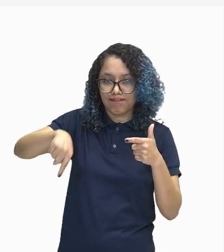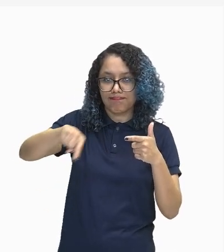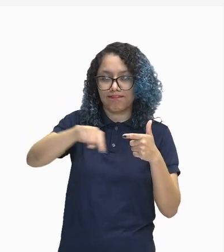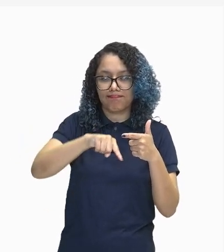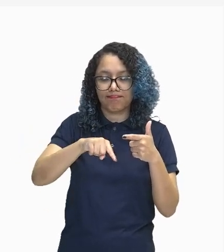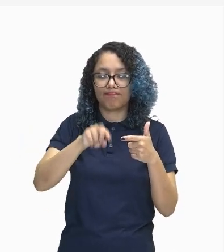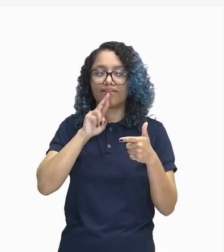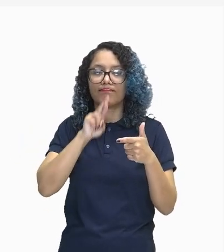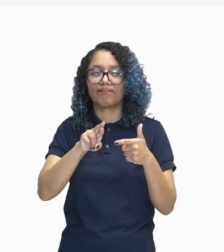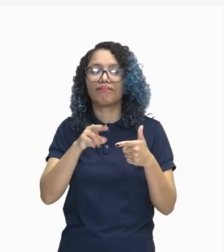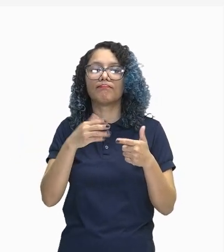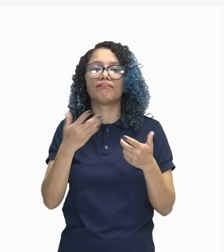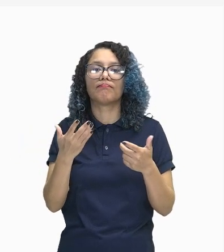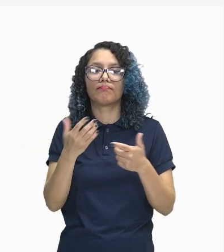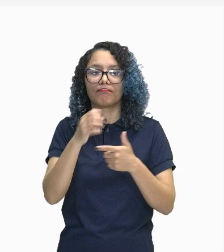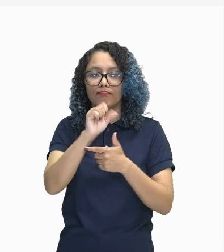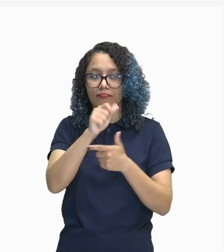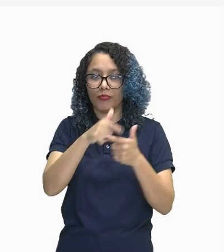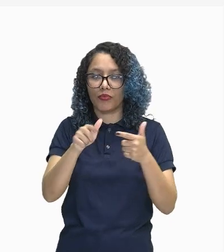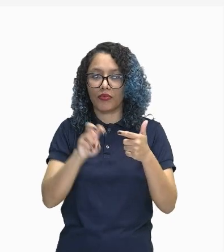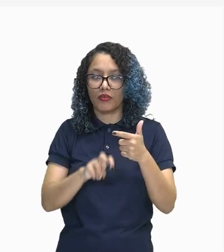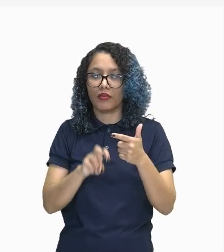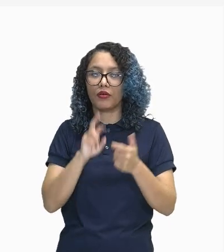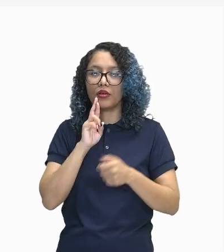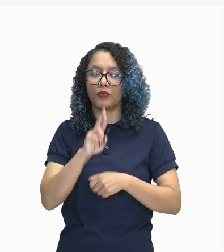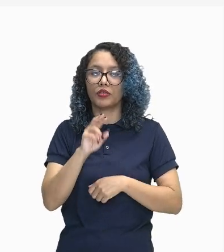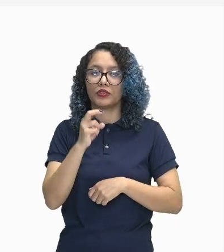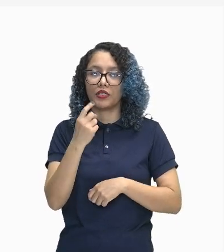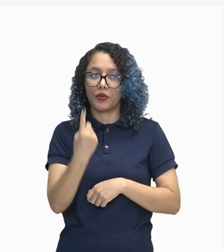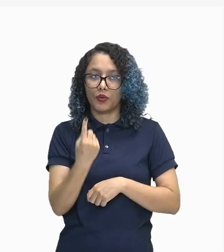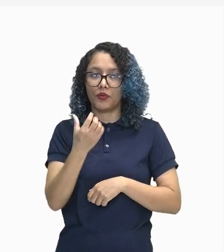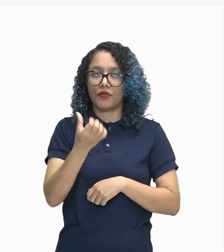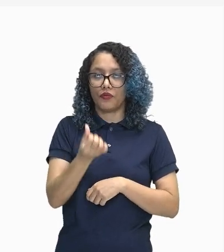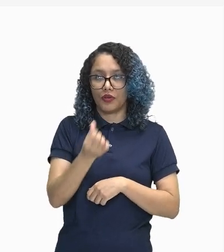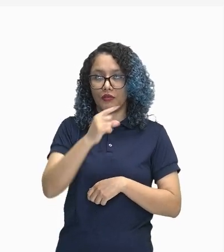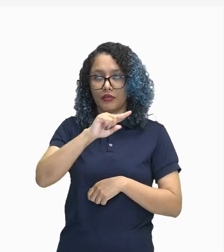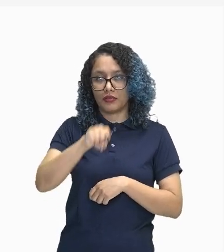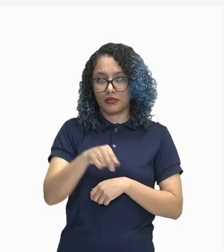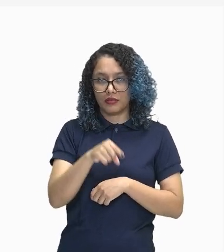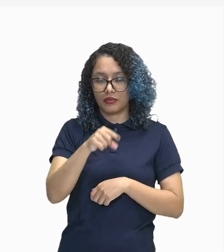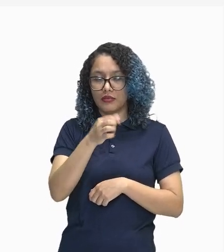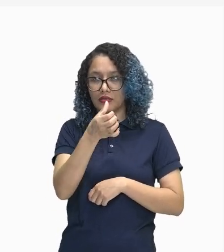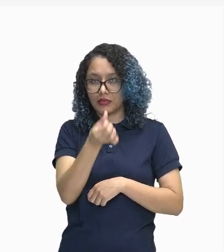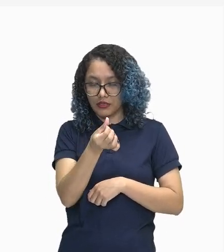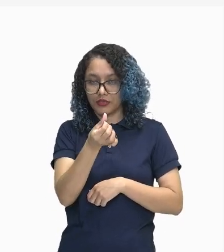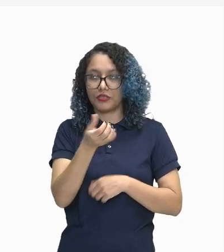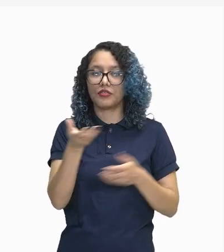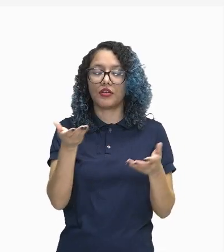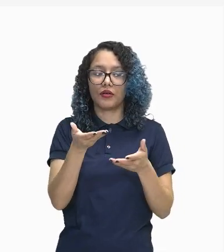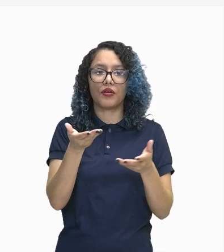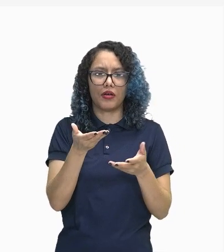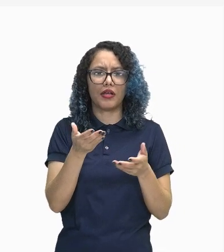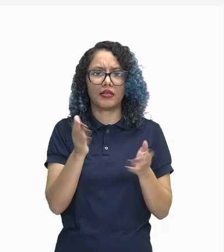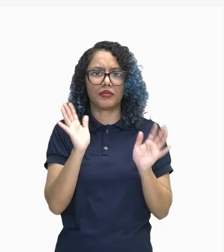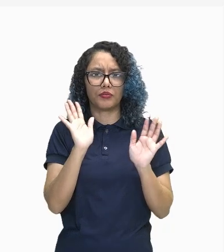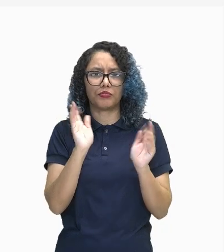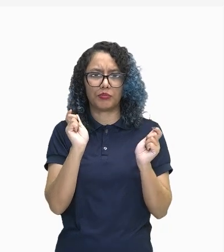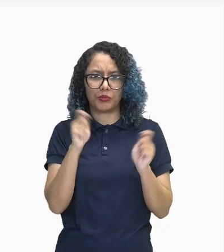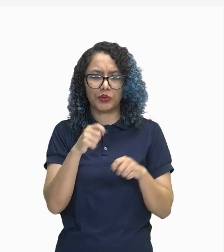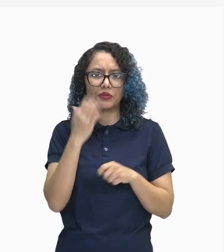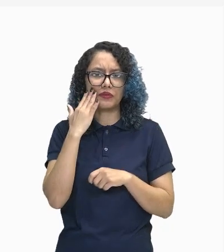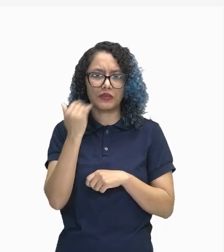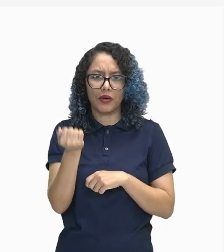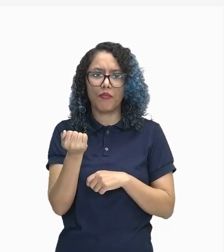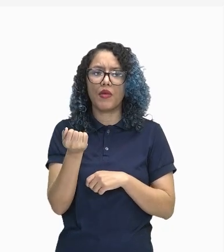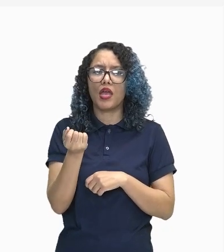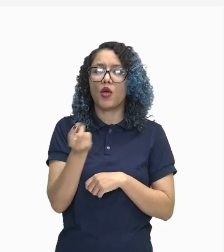como resposta 1,6. Ah, professor, então agora já dá para saber quem é mais rápido, se é o Pedro ou o João,